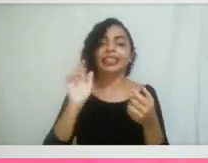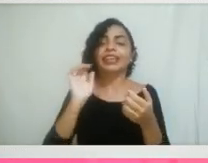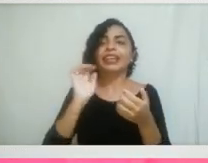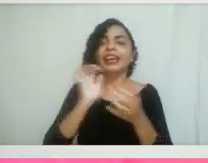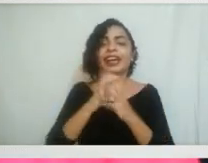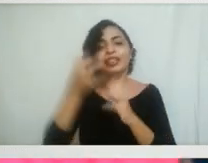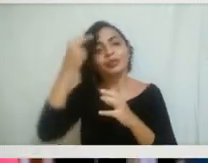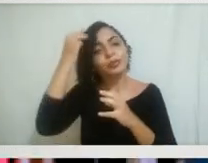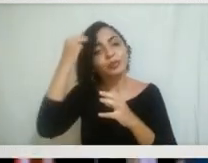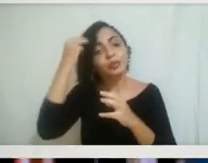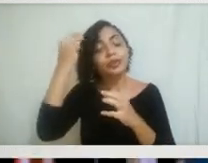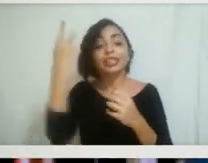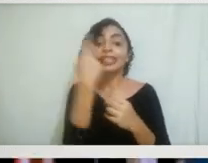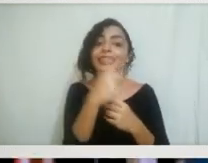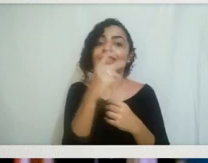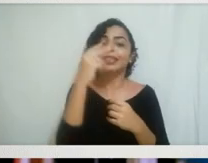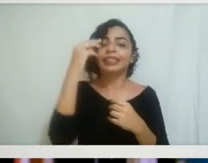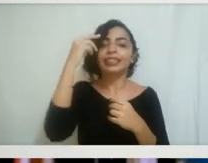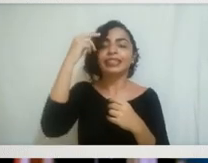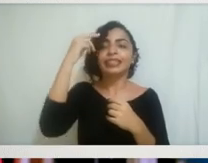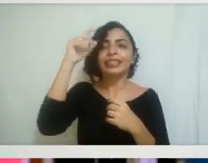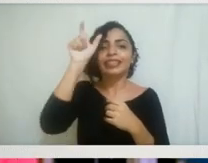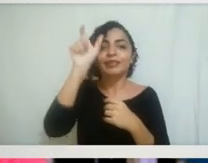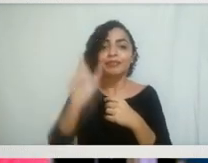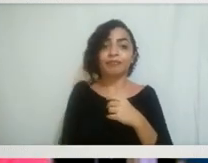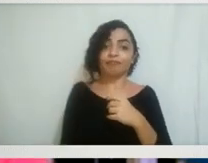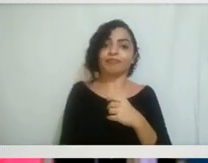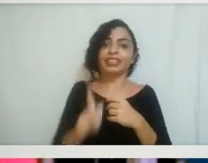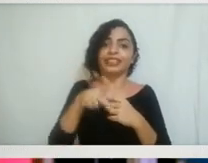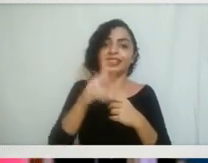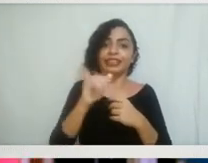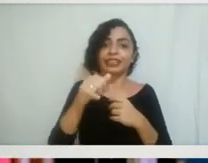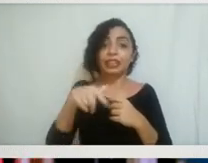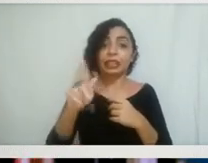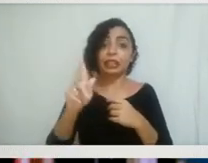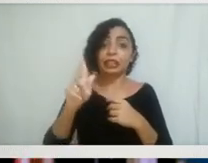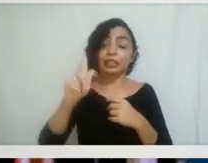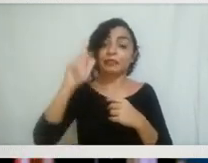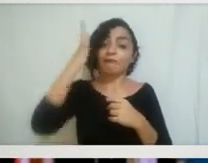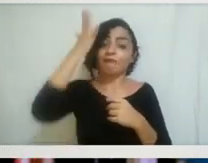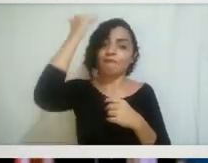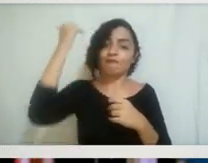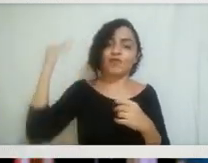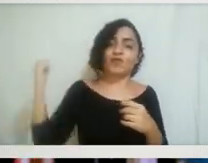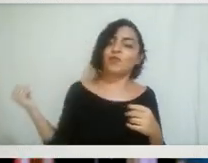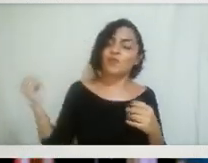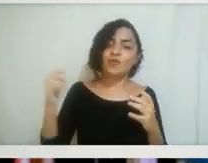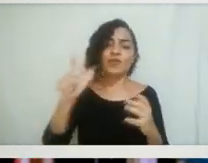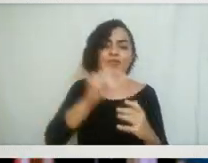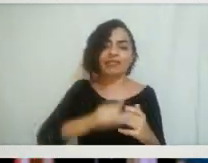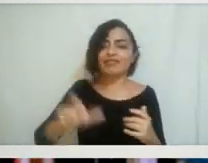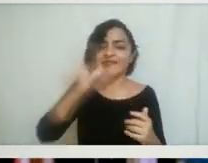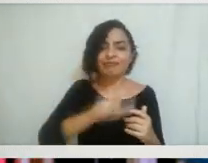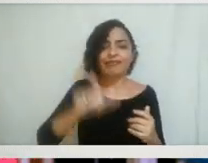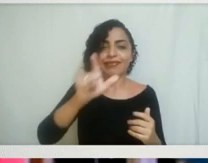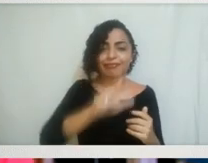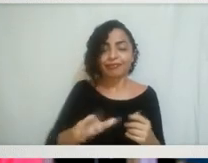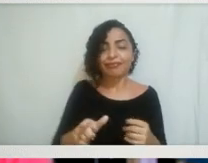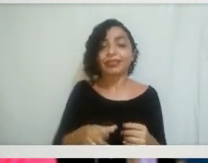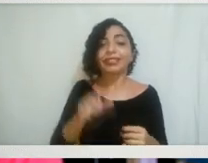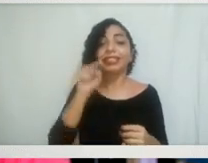Arte em Memórias. Este livro traz um relato pessoal do King, que é um dos escritores mais populares da